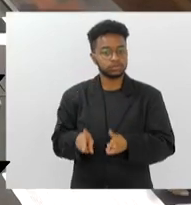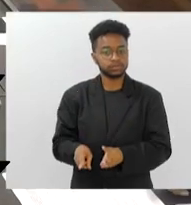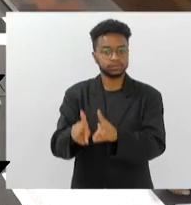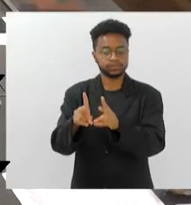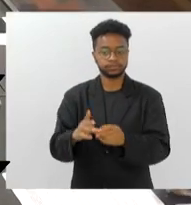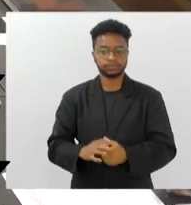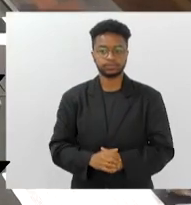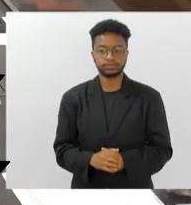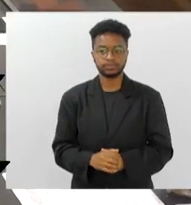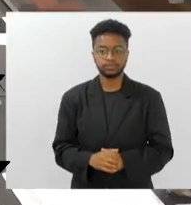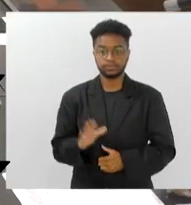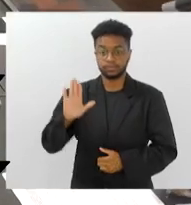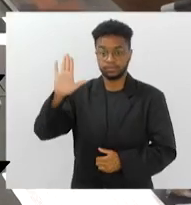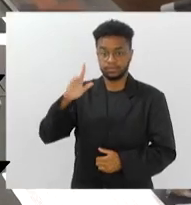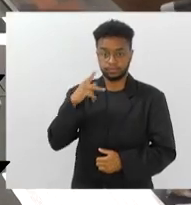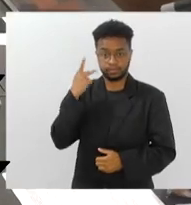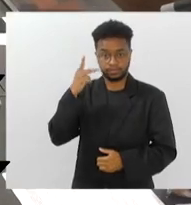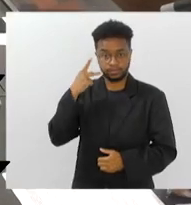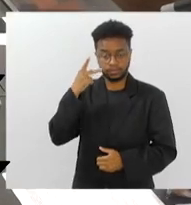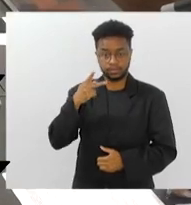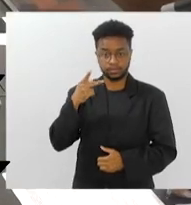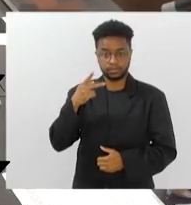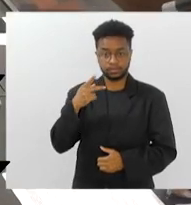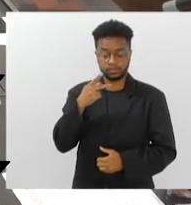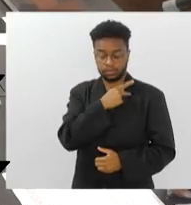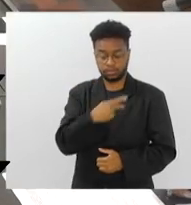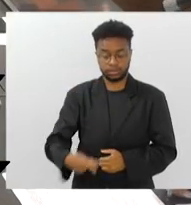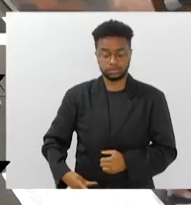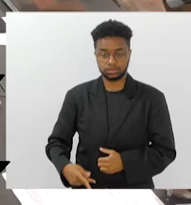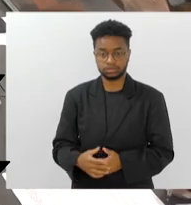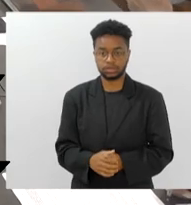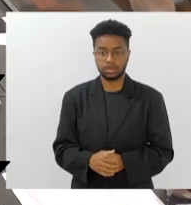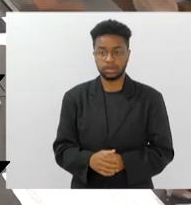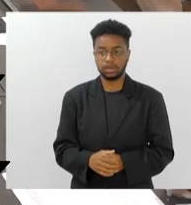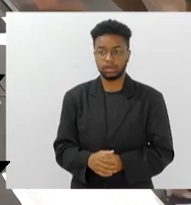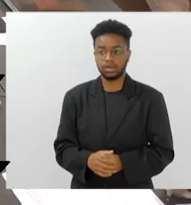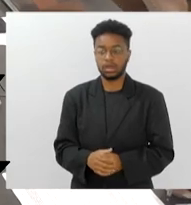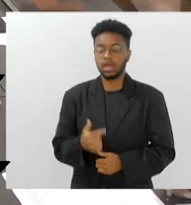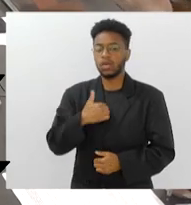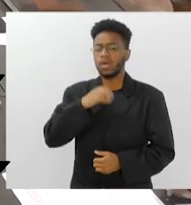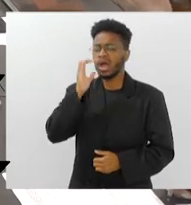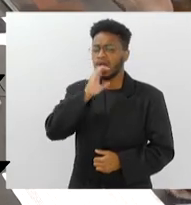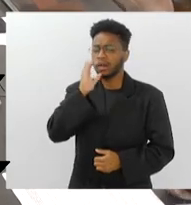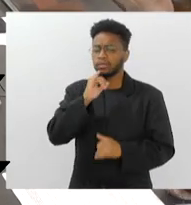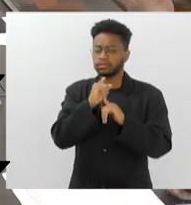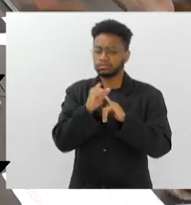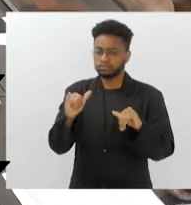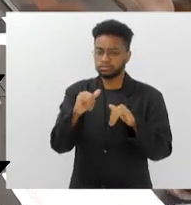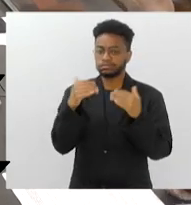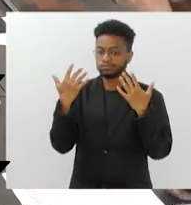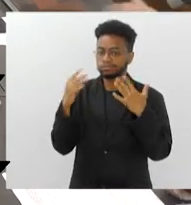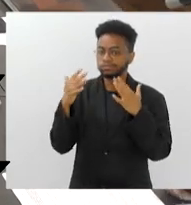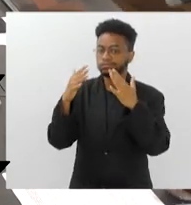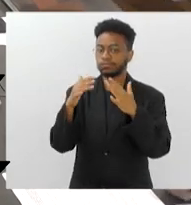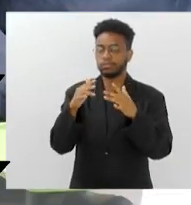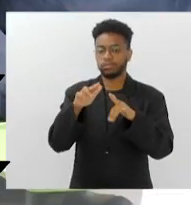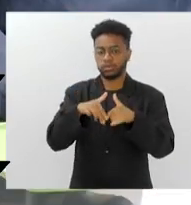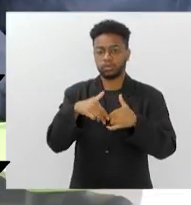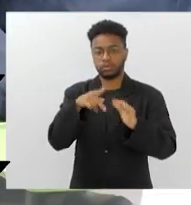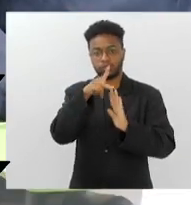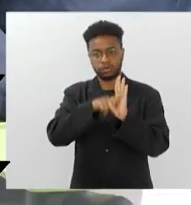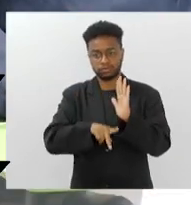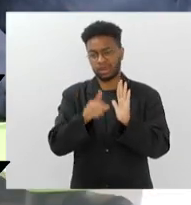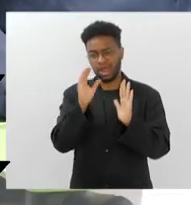Presidente Deputado rapidamente só eh elogiando o projeto dá um